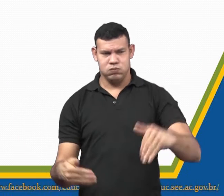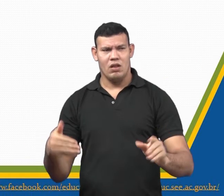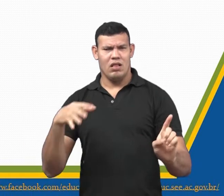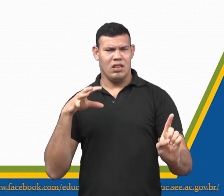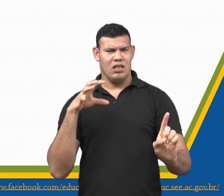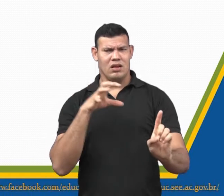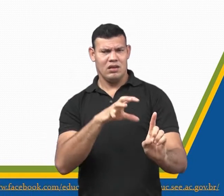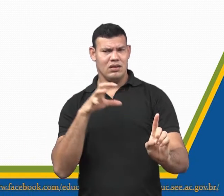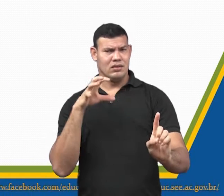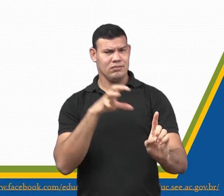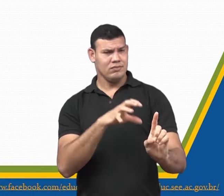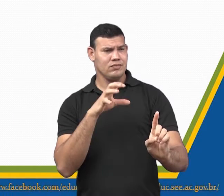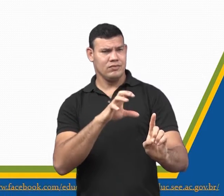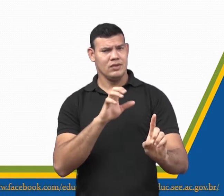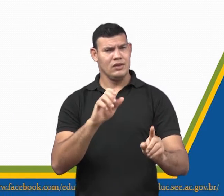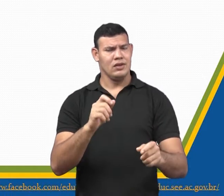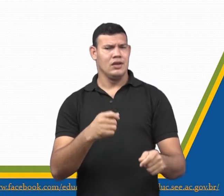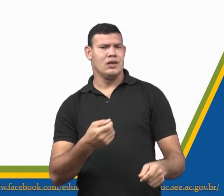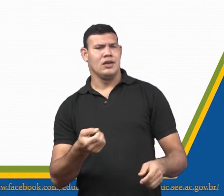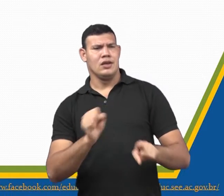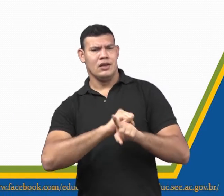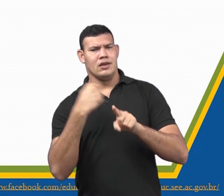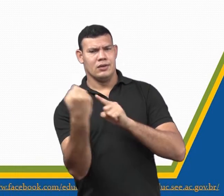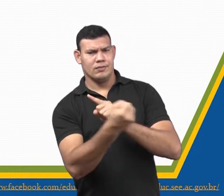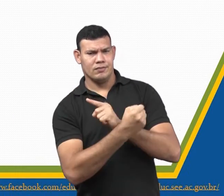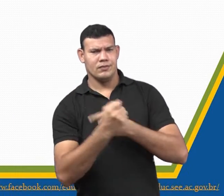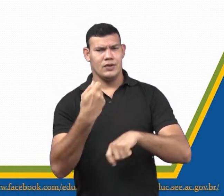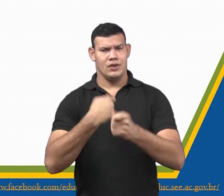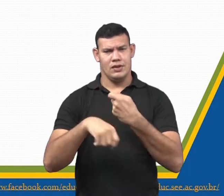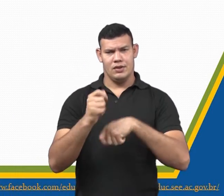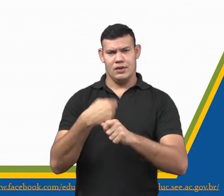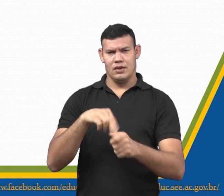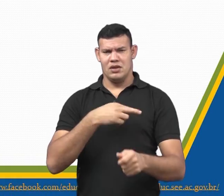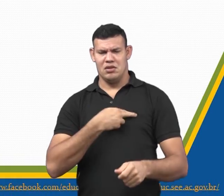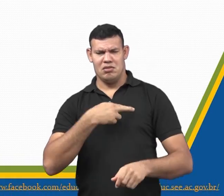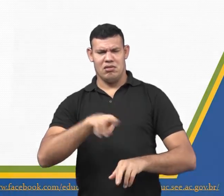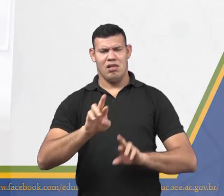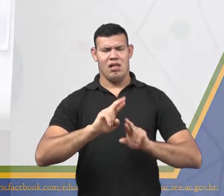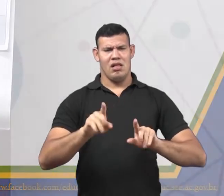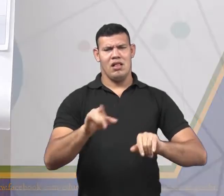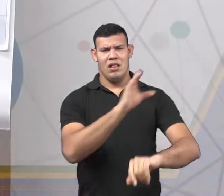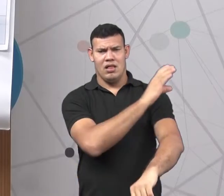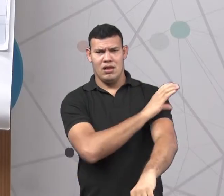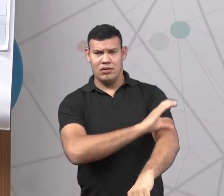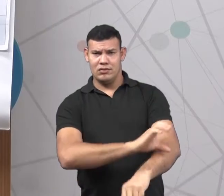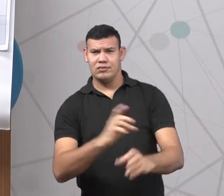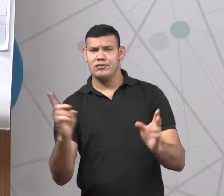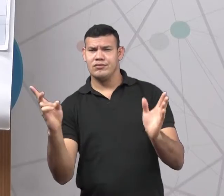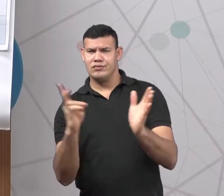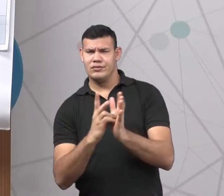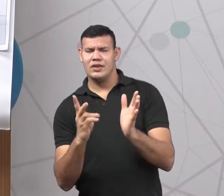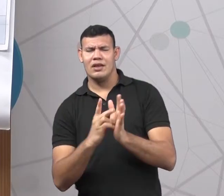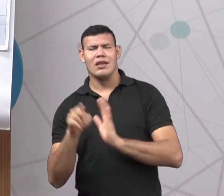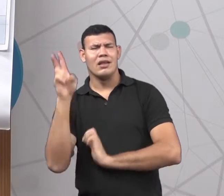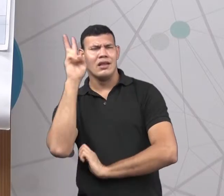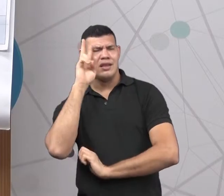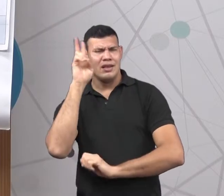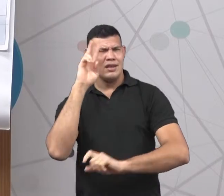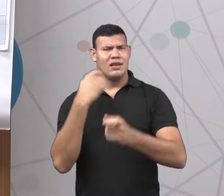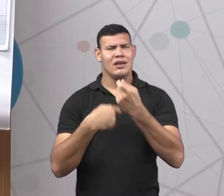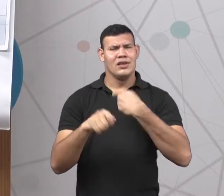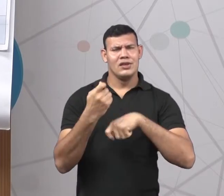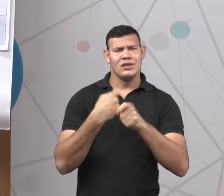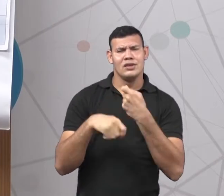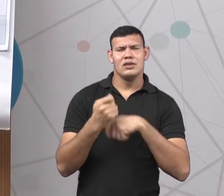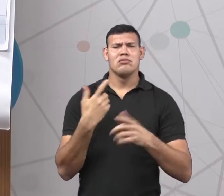de sociedade, economia e religião diferentes aos costumes indígenas. Vocês lembram que na economia, o